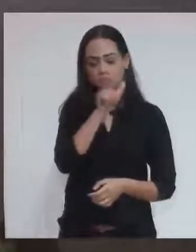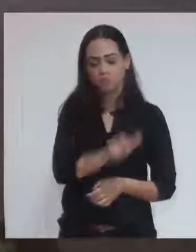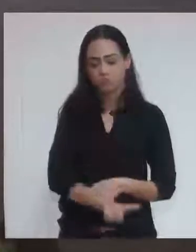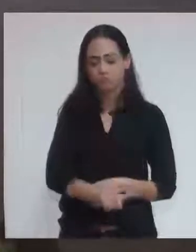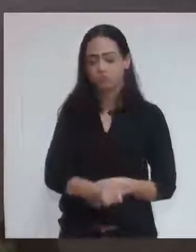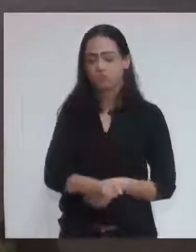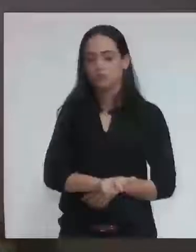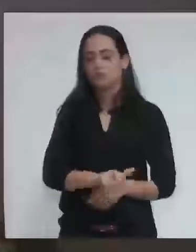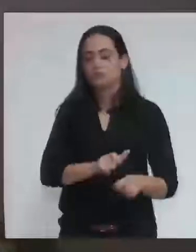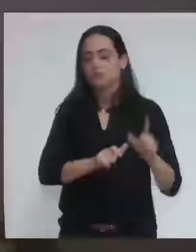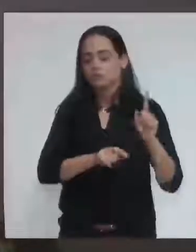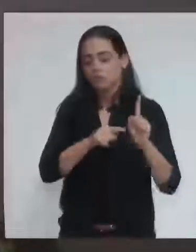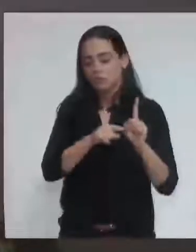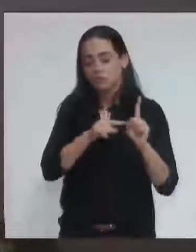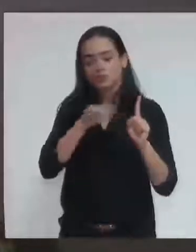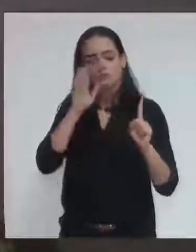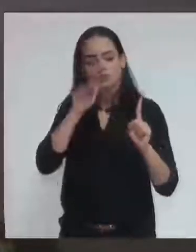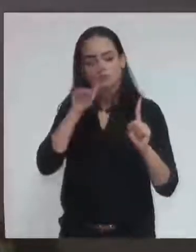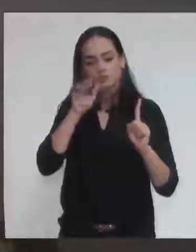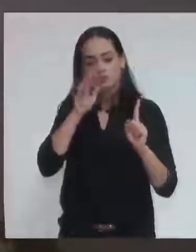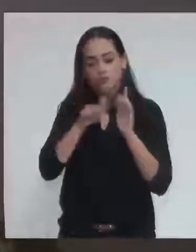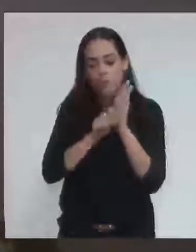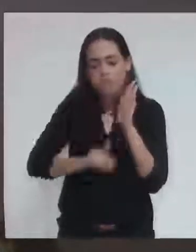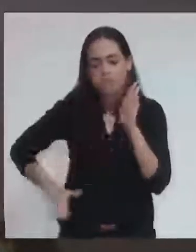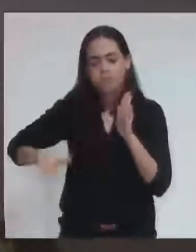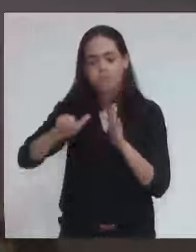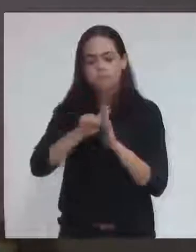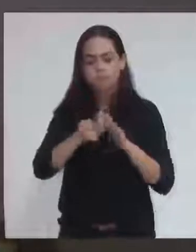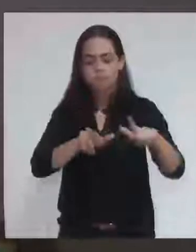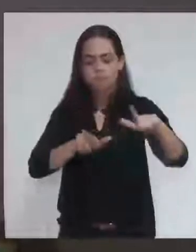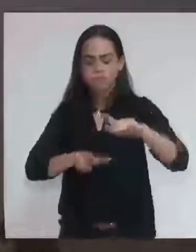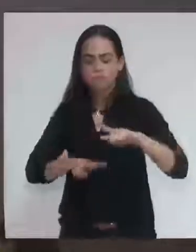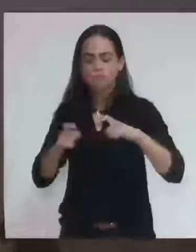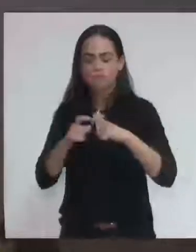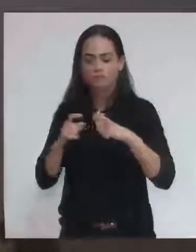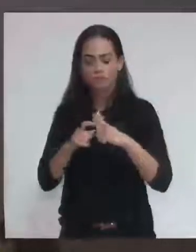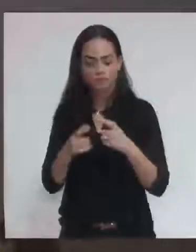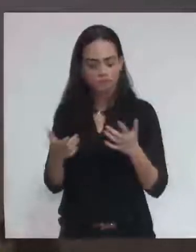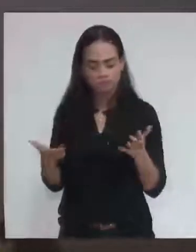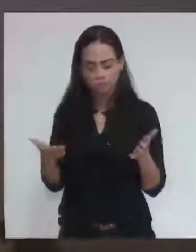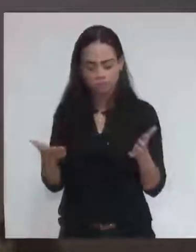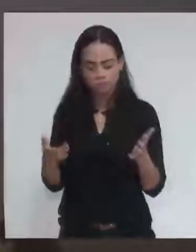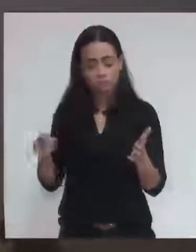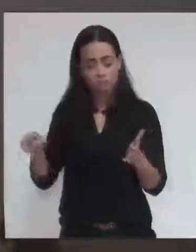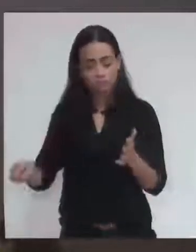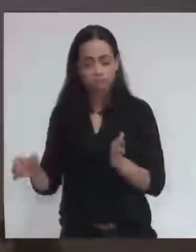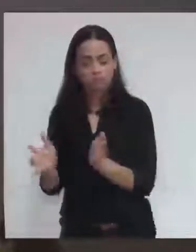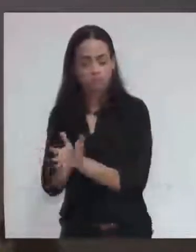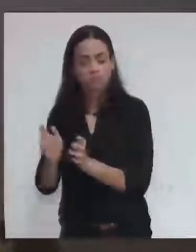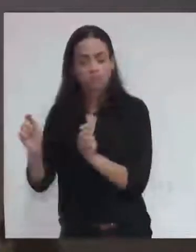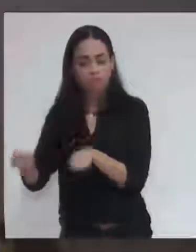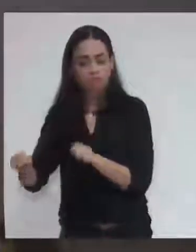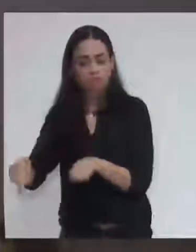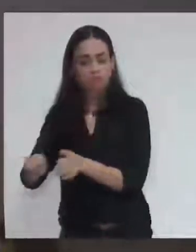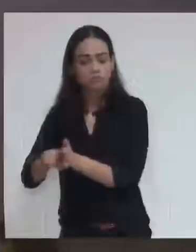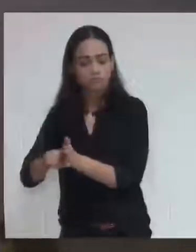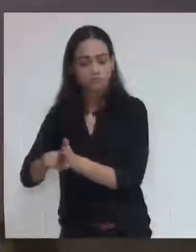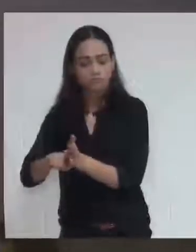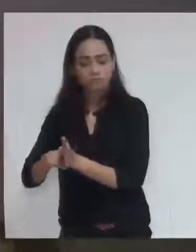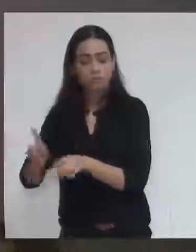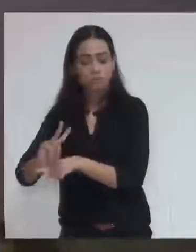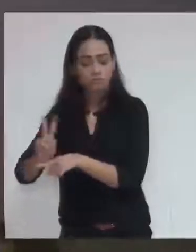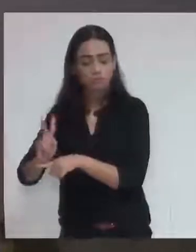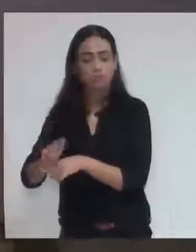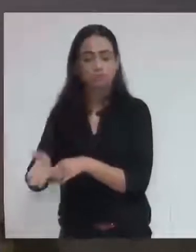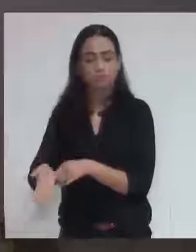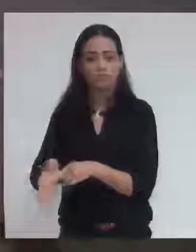a gente acaba confundindo o próprio funcionário público, o próprio servidor. Porque é impossível você trabalhar e